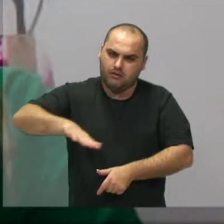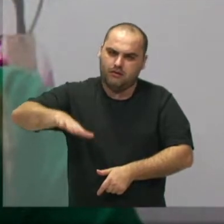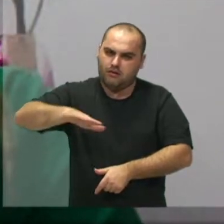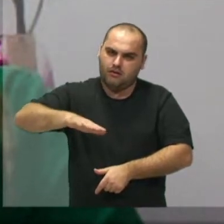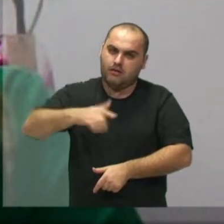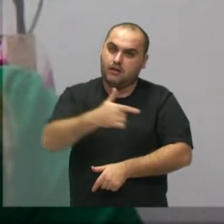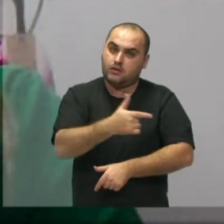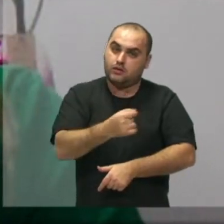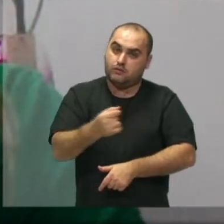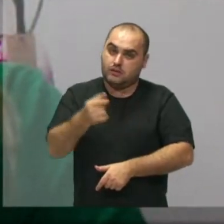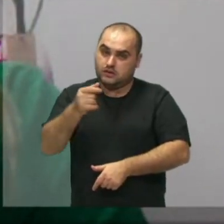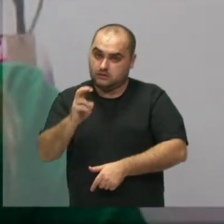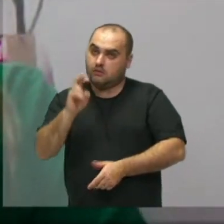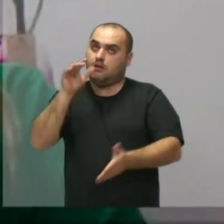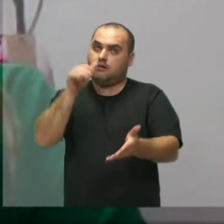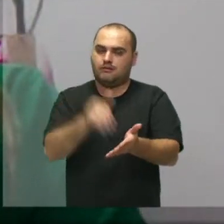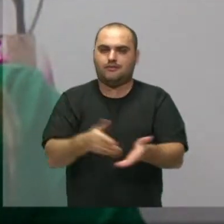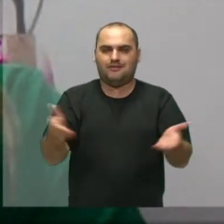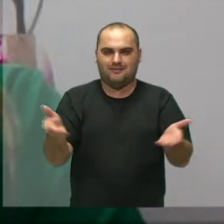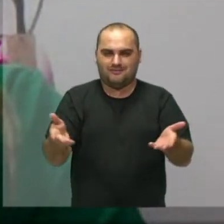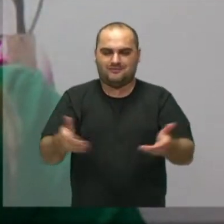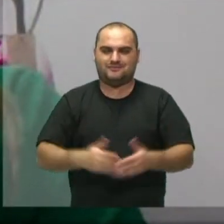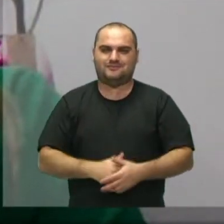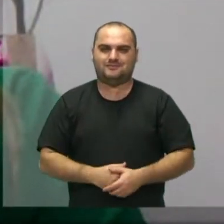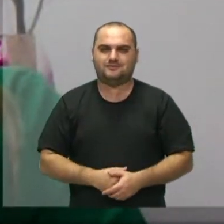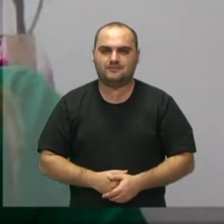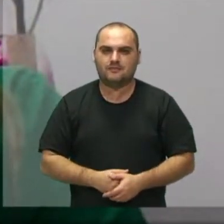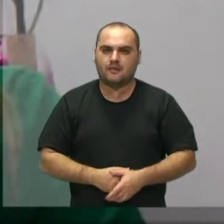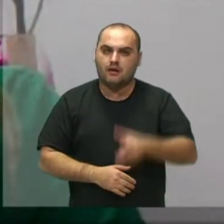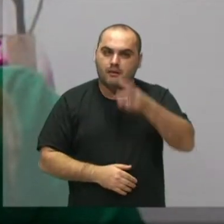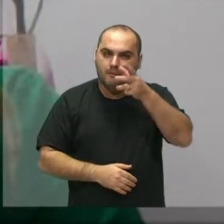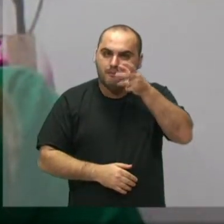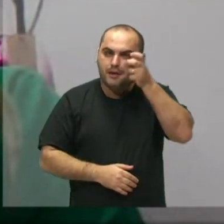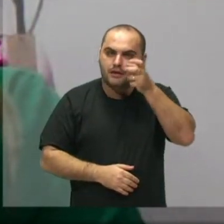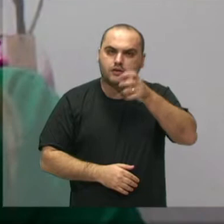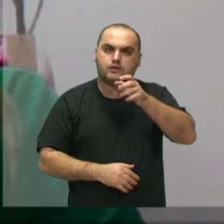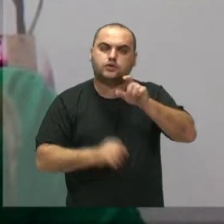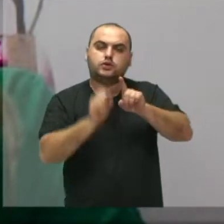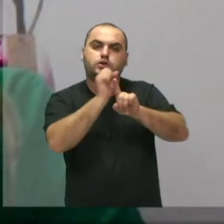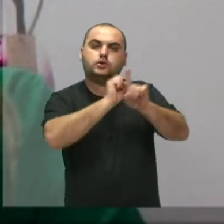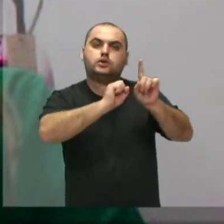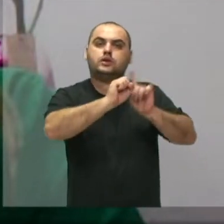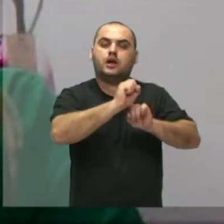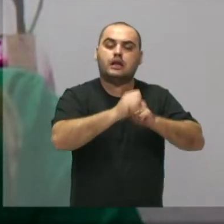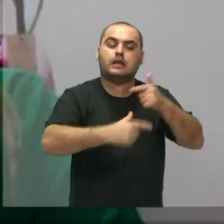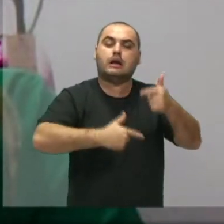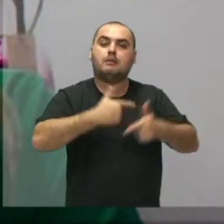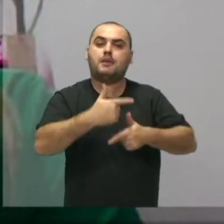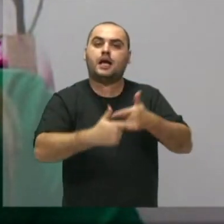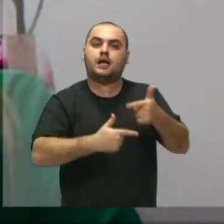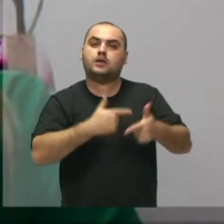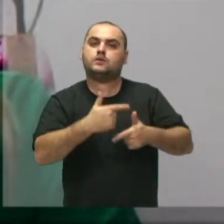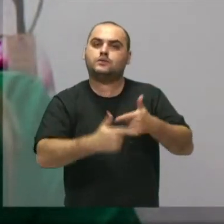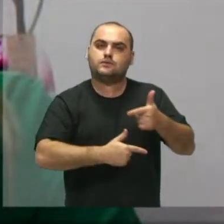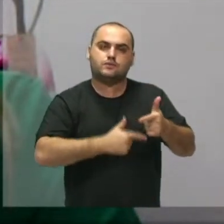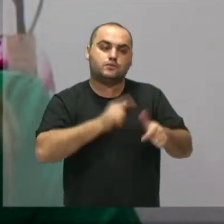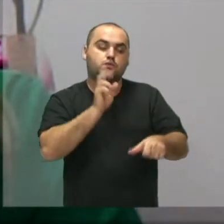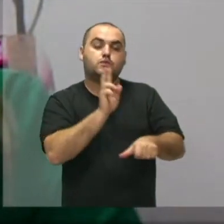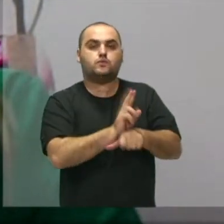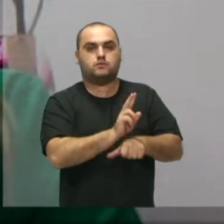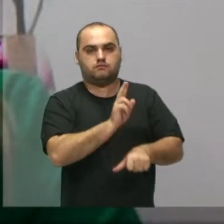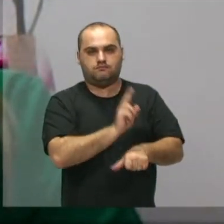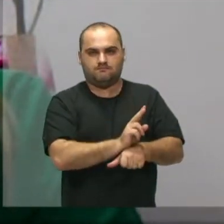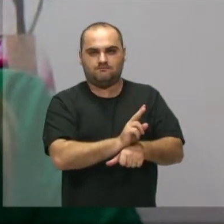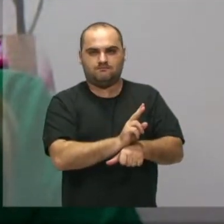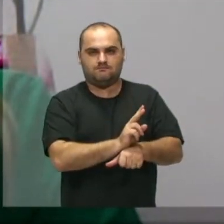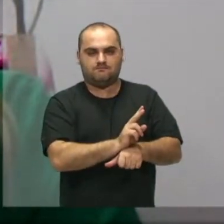desde 2005. Eu vejo o social como um trabalho preventivo. Eu penso que quando a gente faz